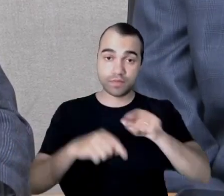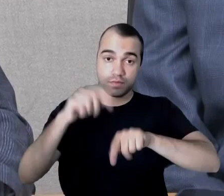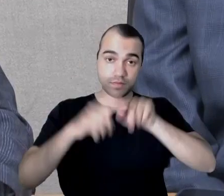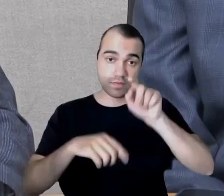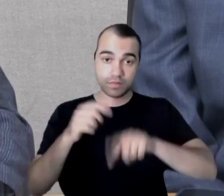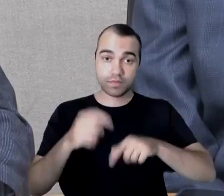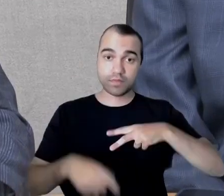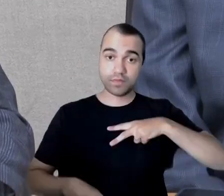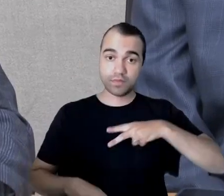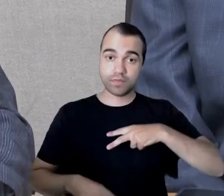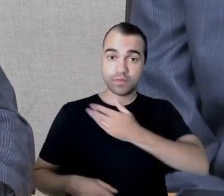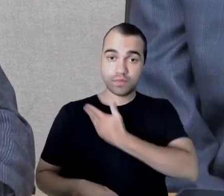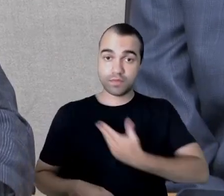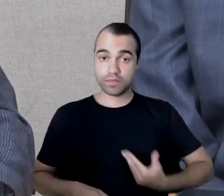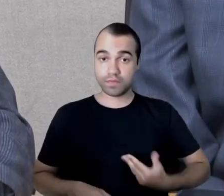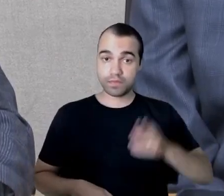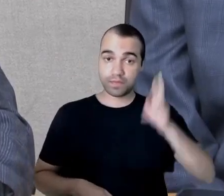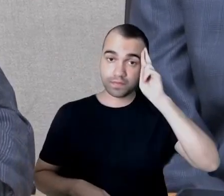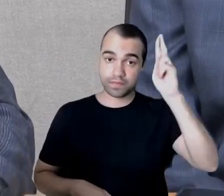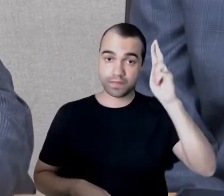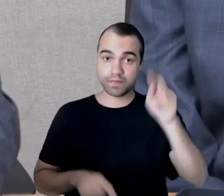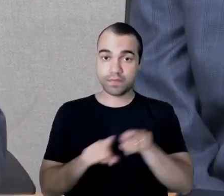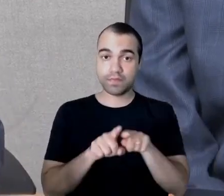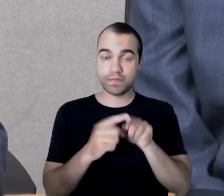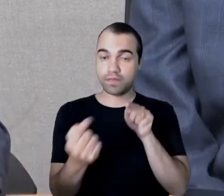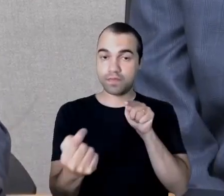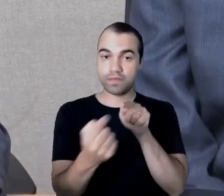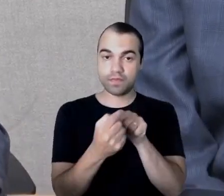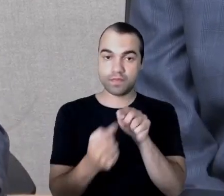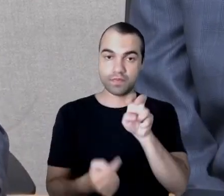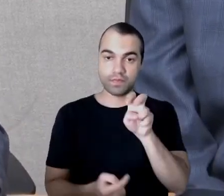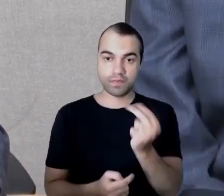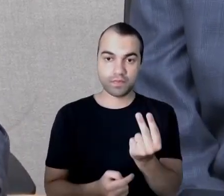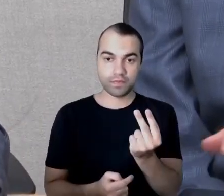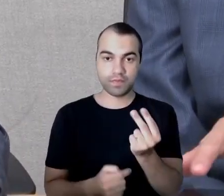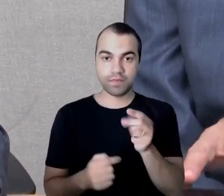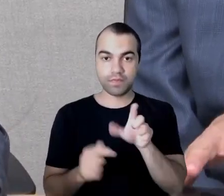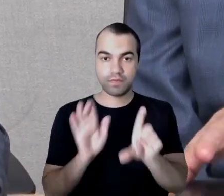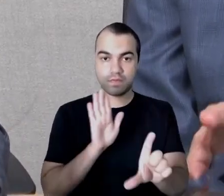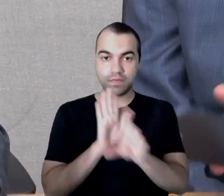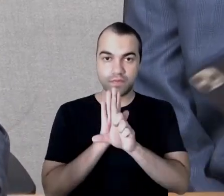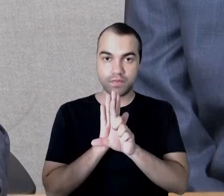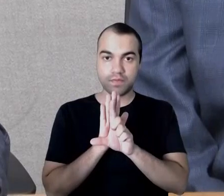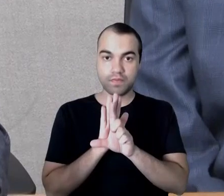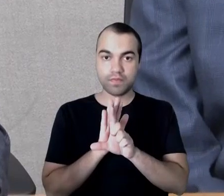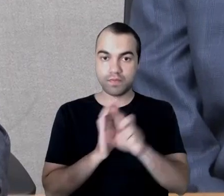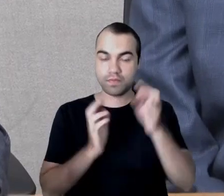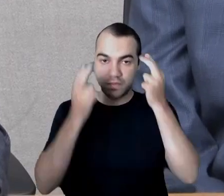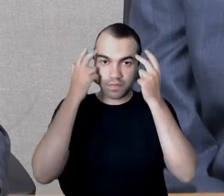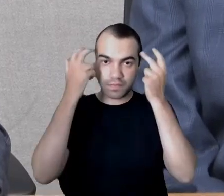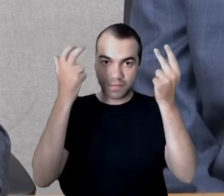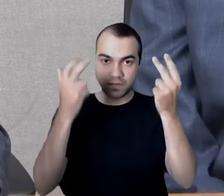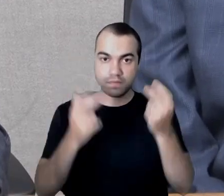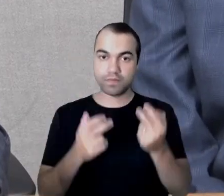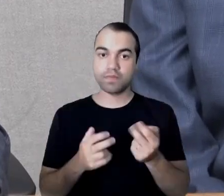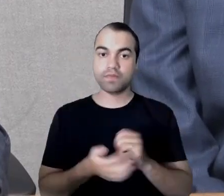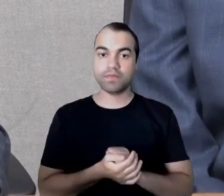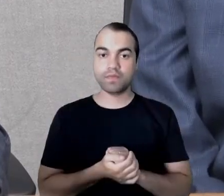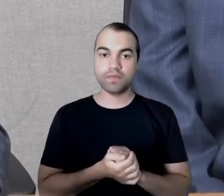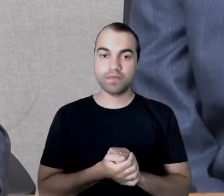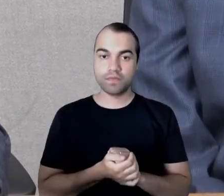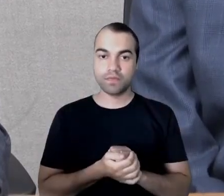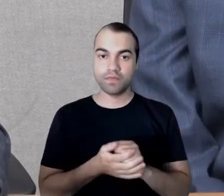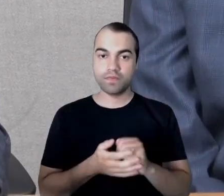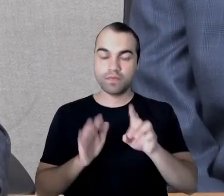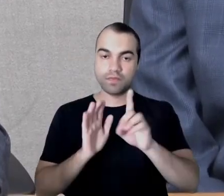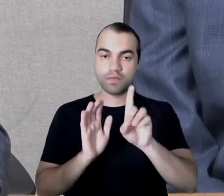privativa do governador em razão da aplicação do artigo 52 da lei orgânica que assegura aquela autoridade a administração dos bens do Distrito